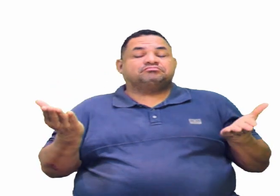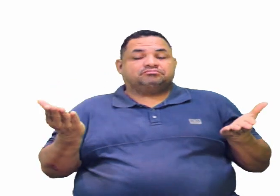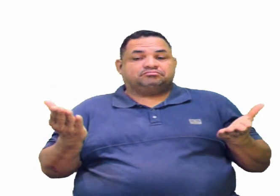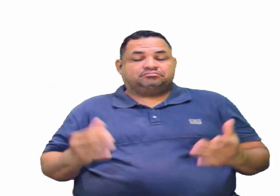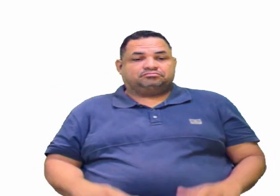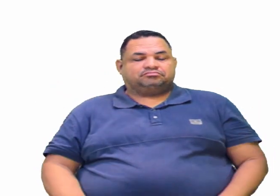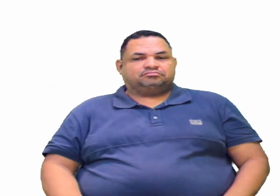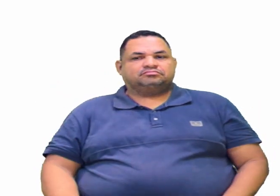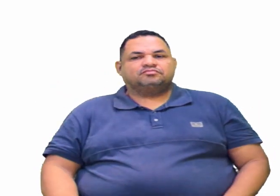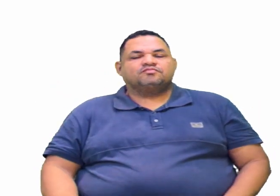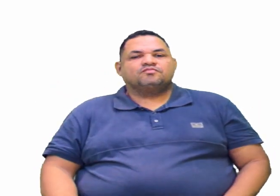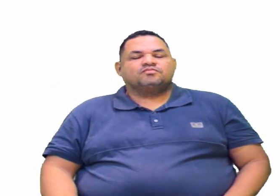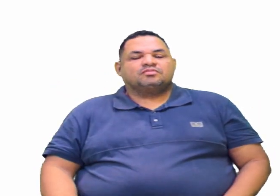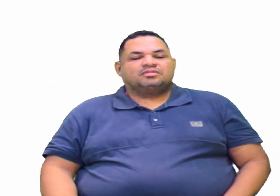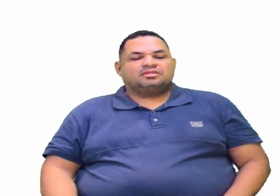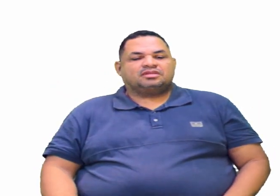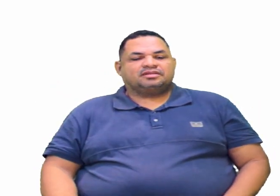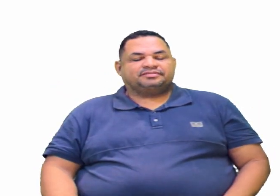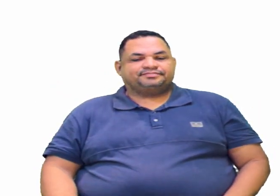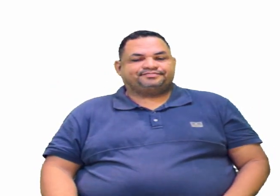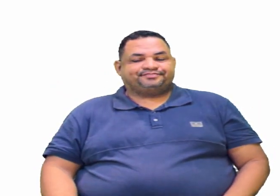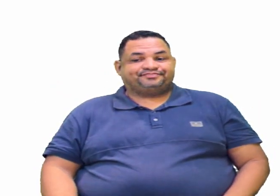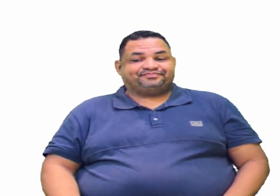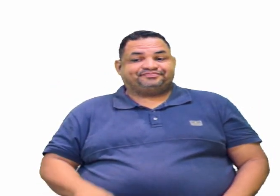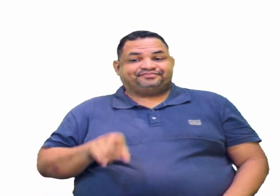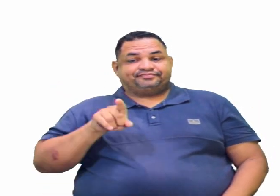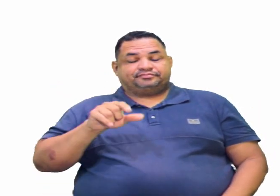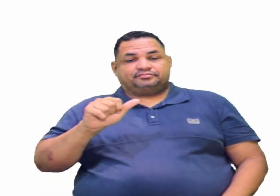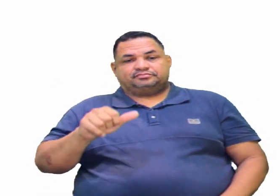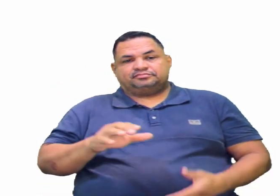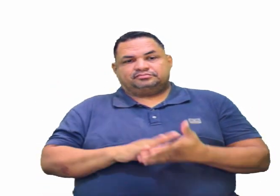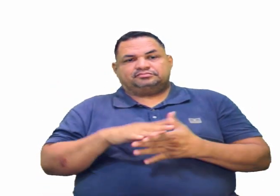Vamos lá, respira. Você está falando de